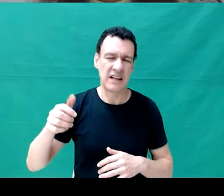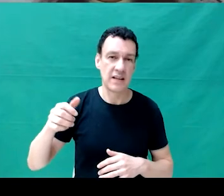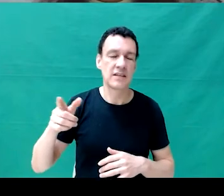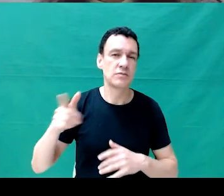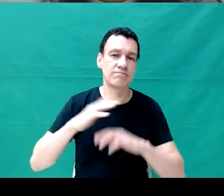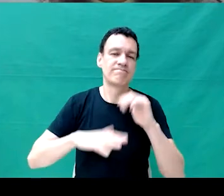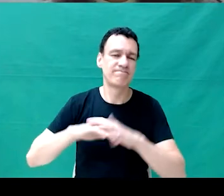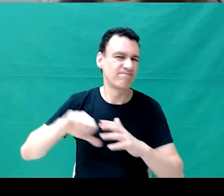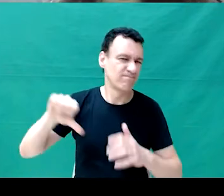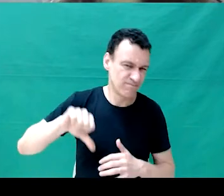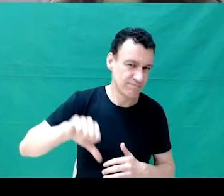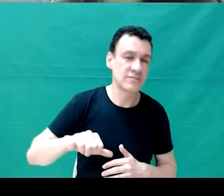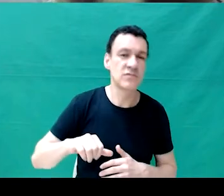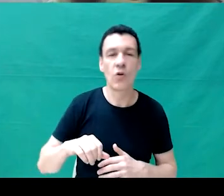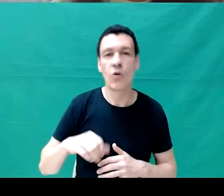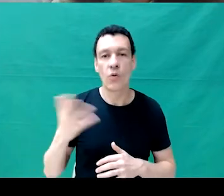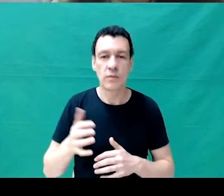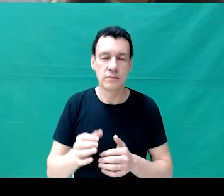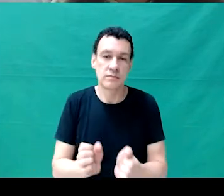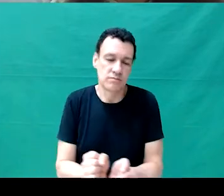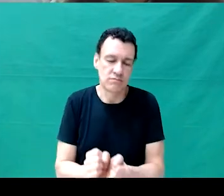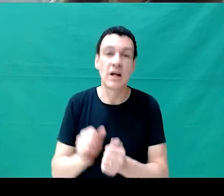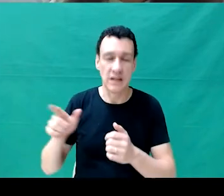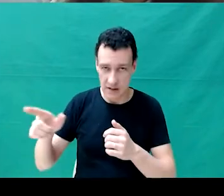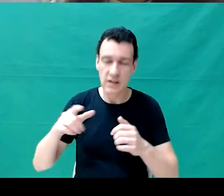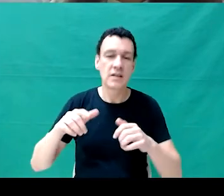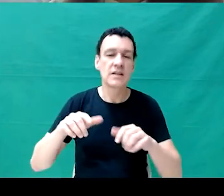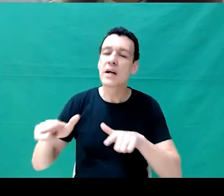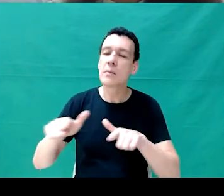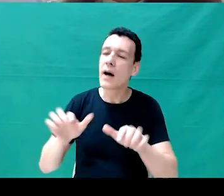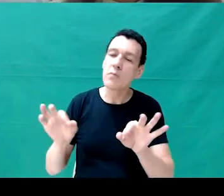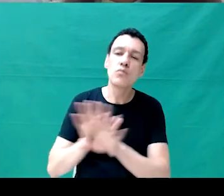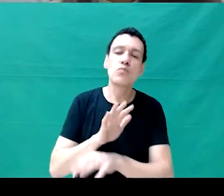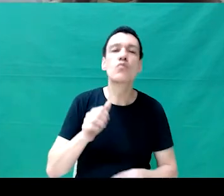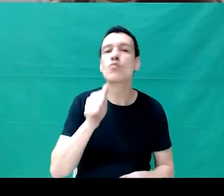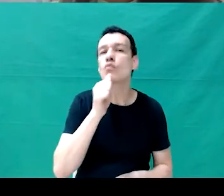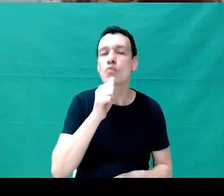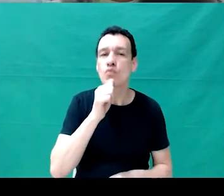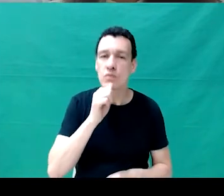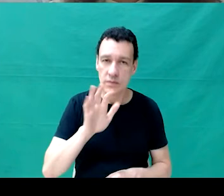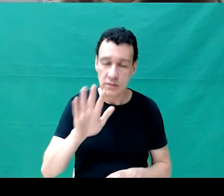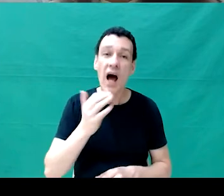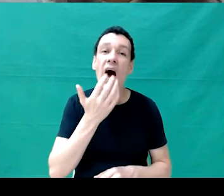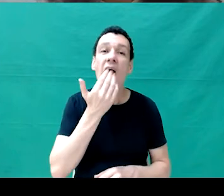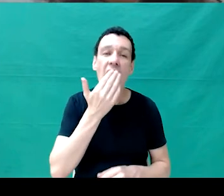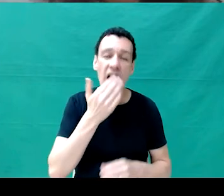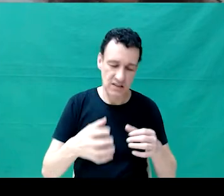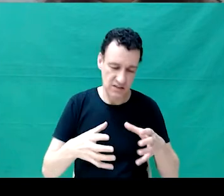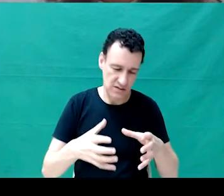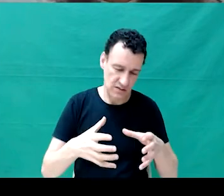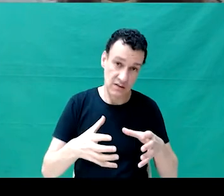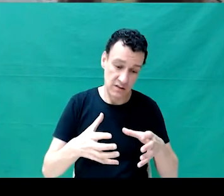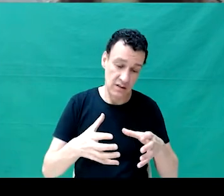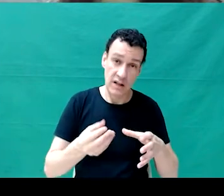pessoa escravizada que não conseguiu concluir a sua tarefa, e era oferecido apenas meia tigela de comida como